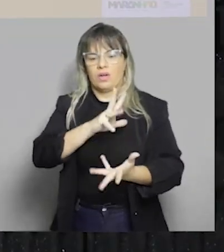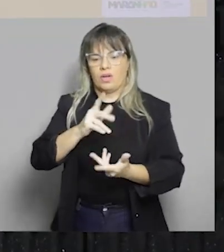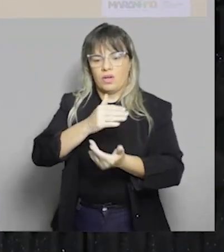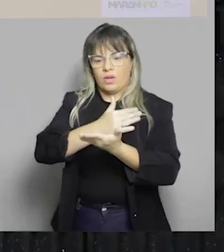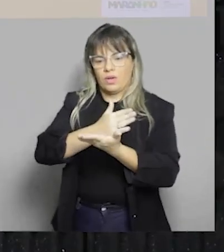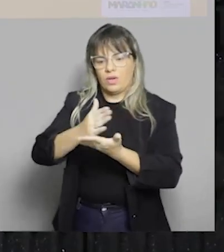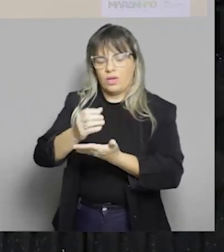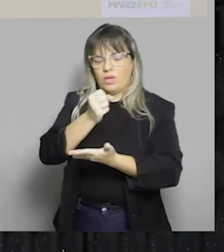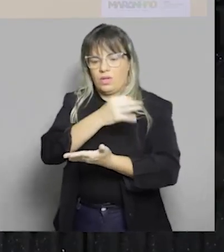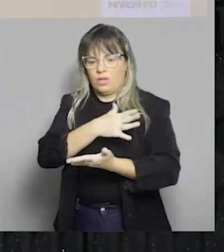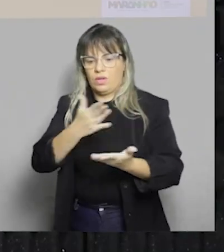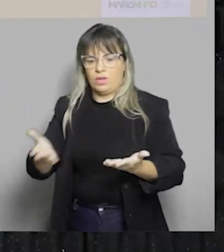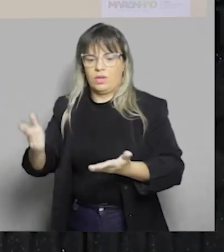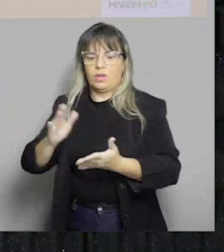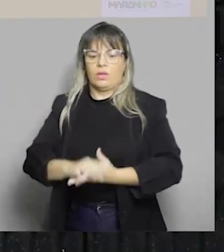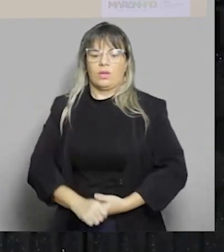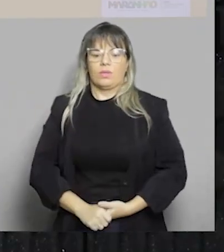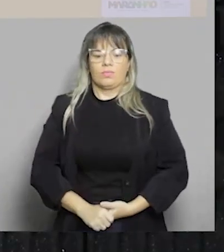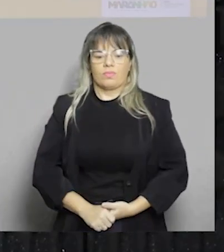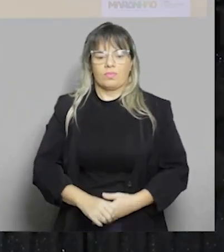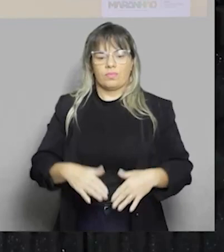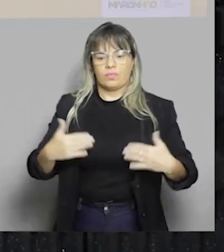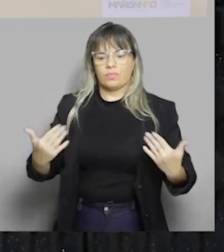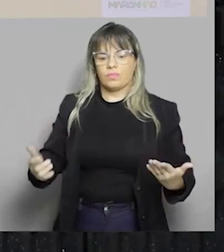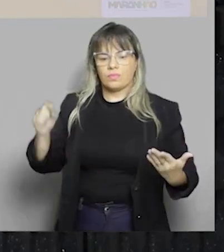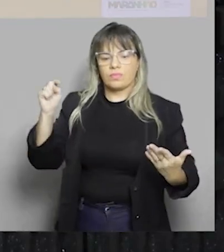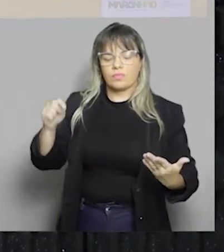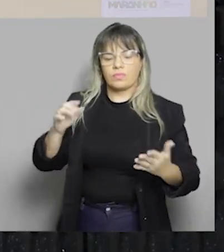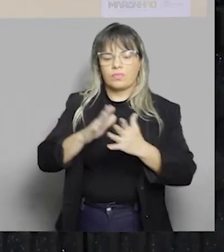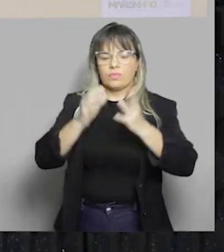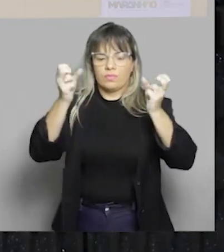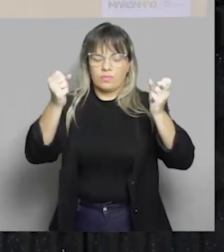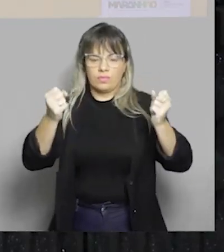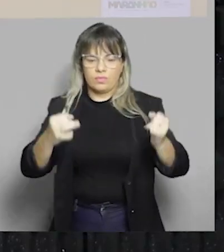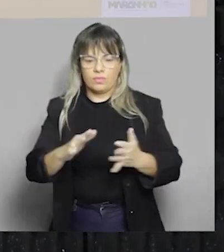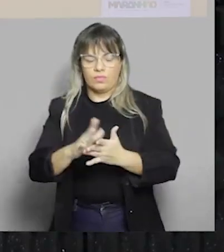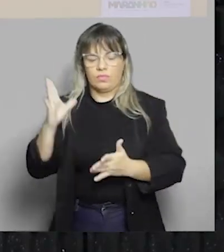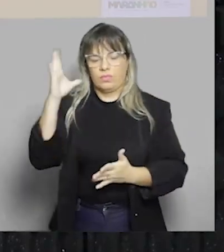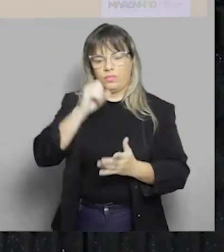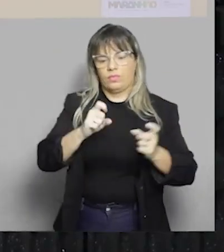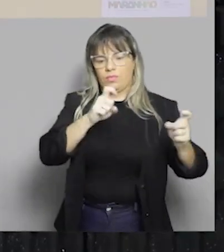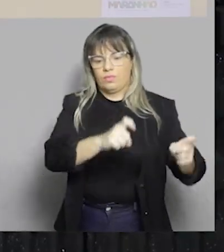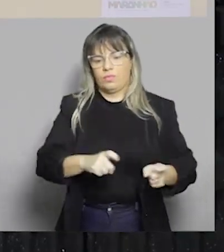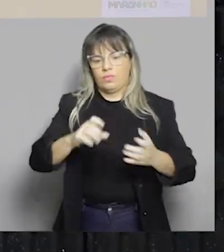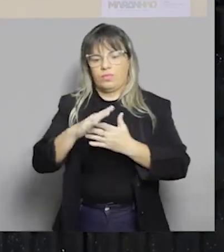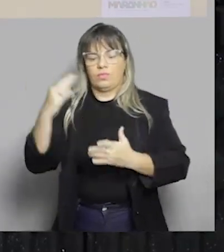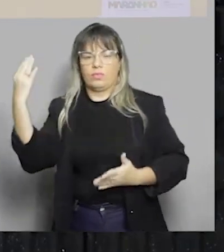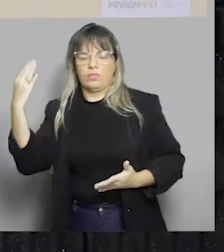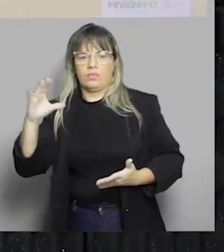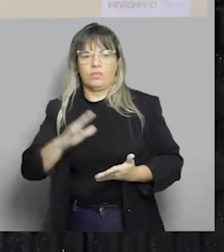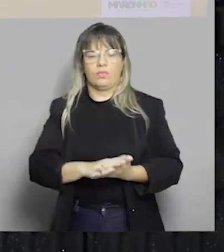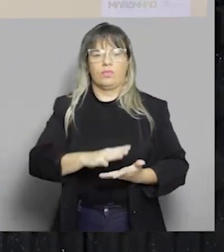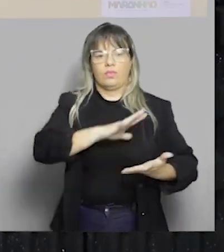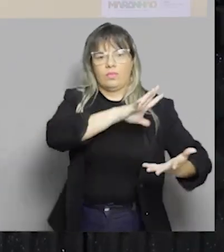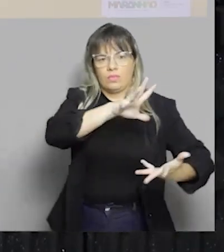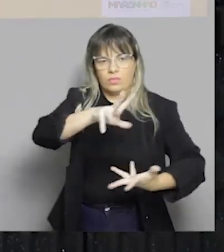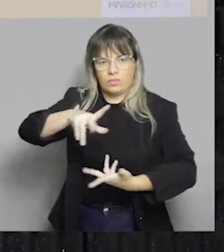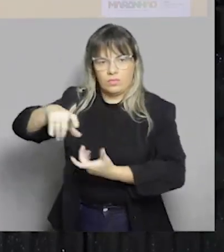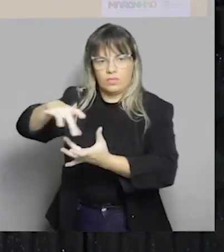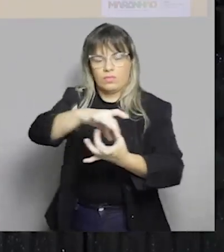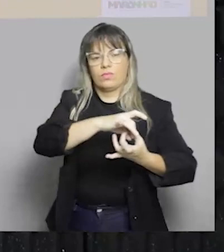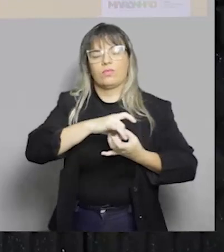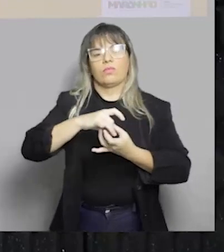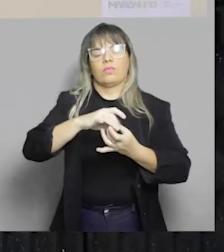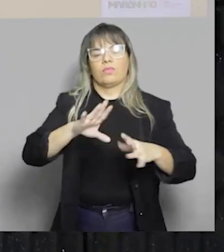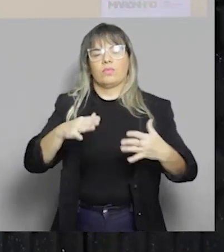de insumo, comércio agrícola, bacana. Trata-se da emergência de uma agricultura científica e globalizada. Veja